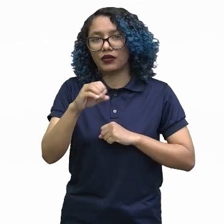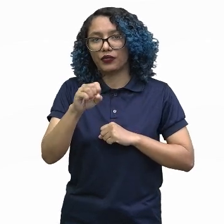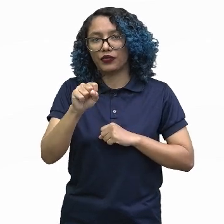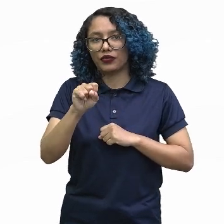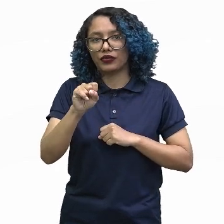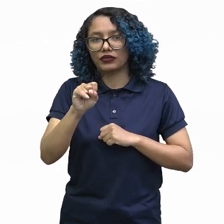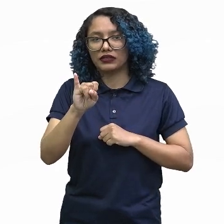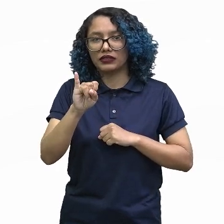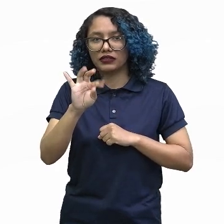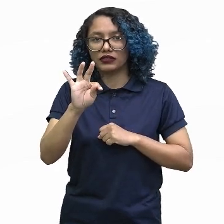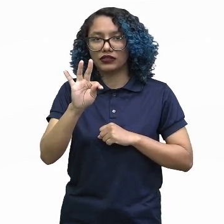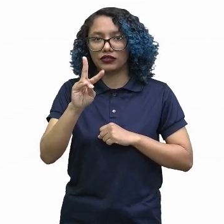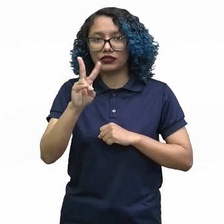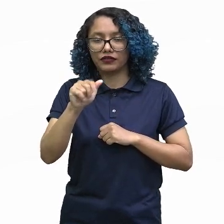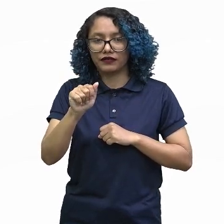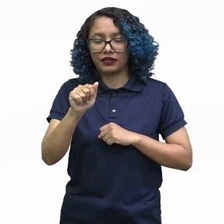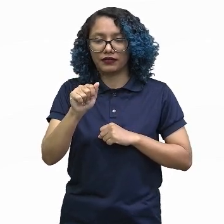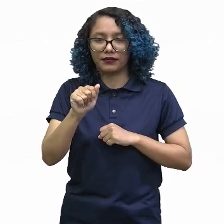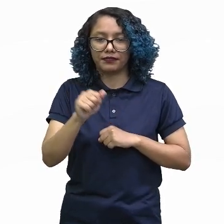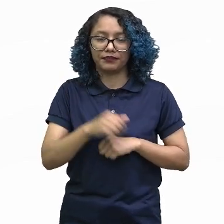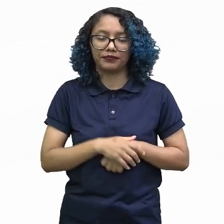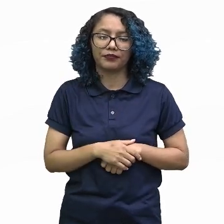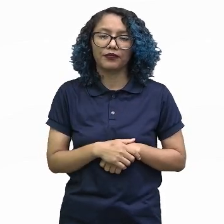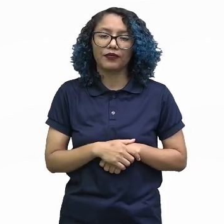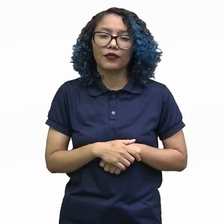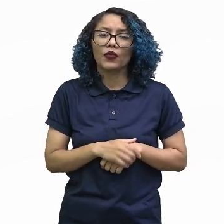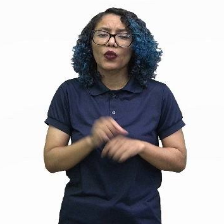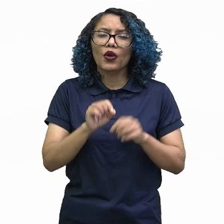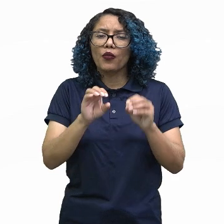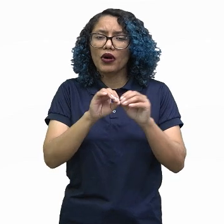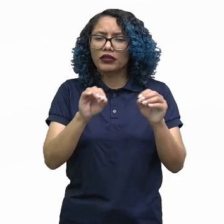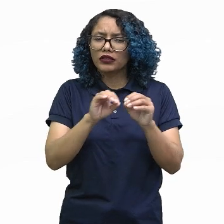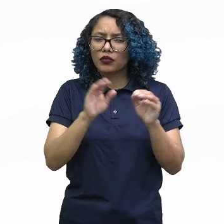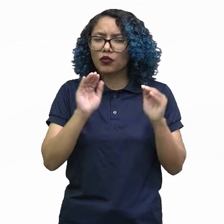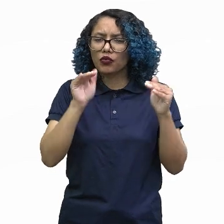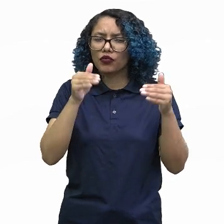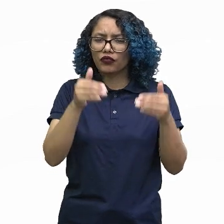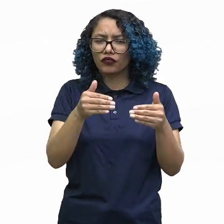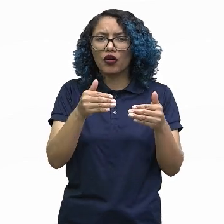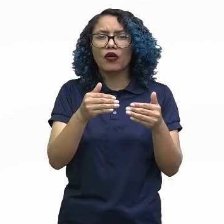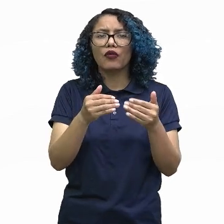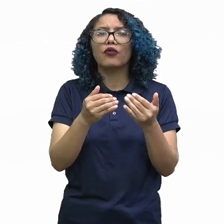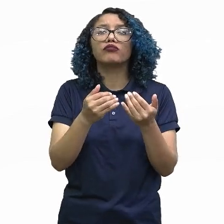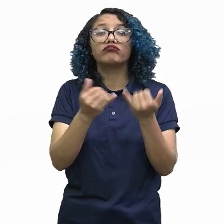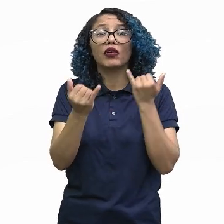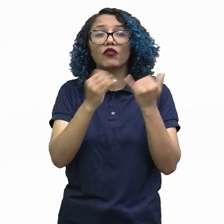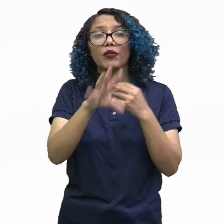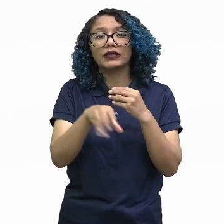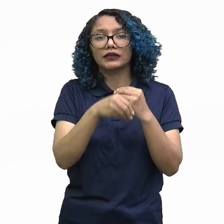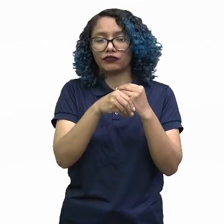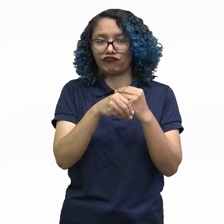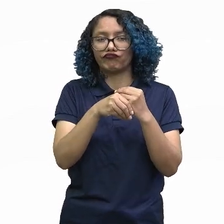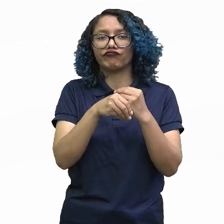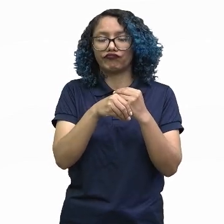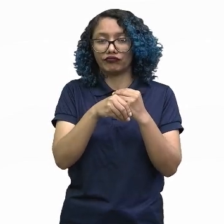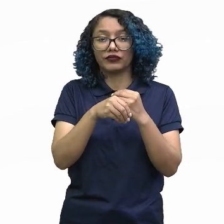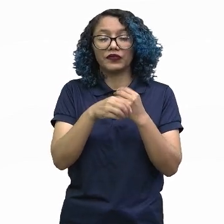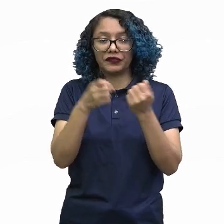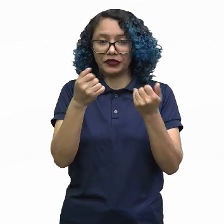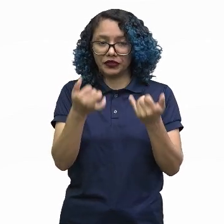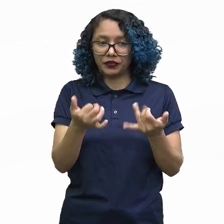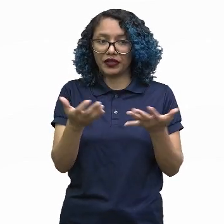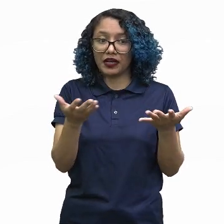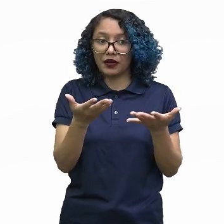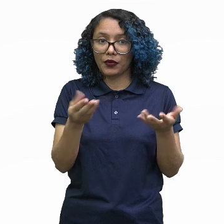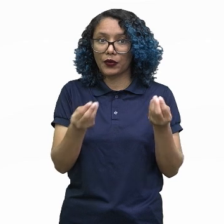apositiva. É a oração que funciona como uma informação extra. A gente vai entender isso agora,